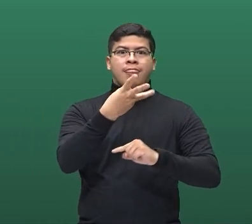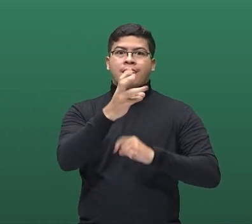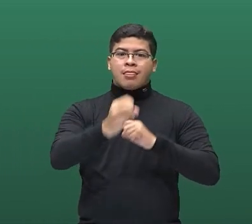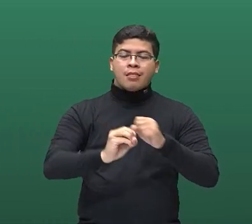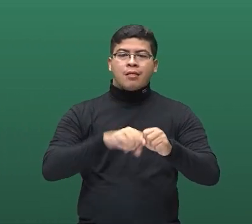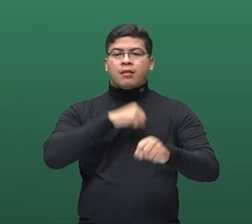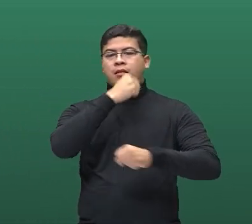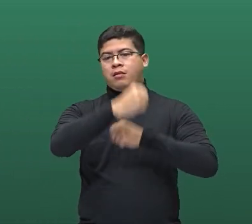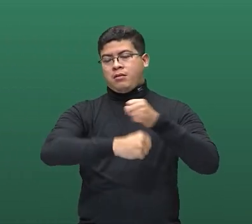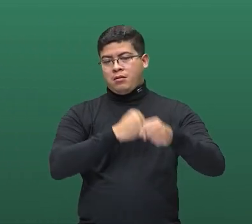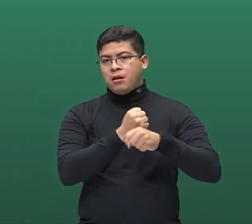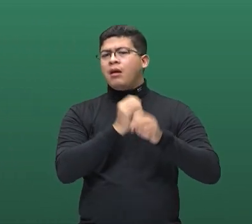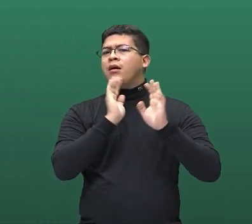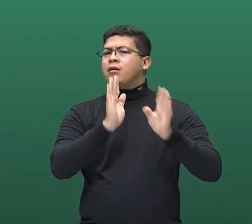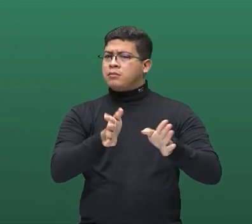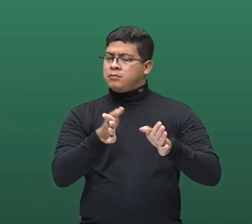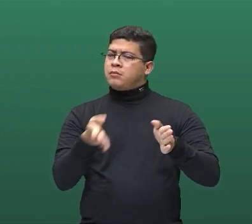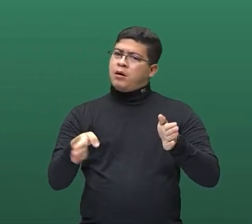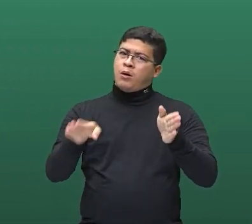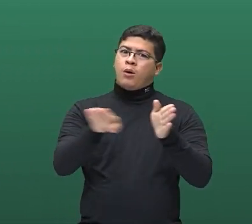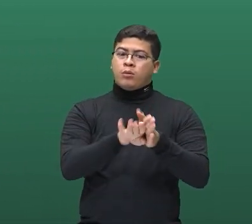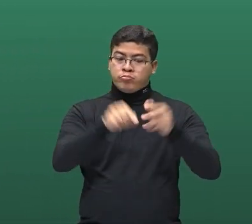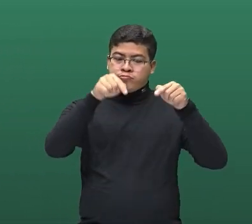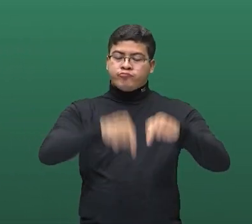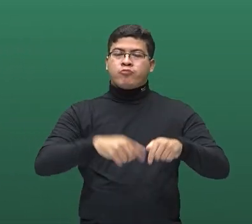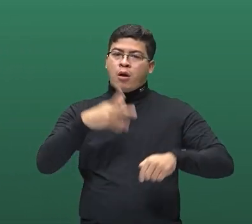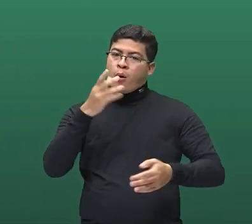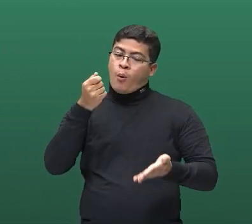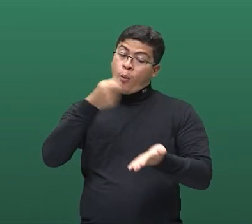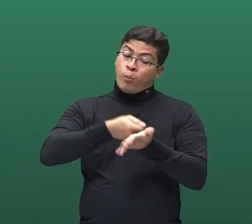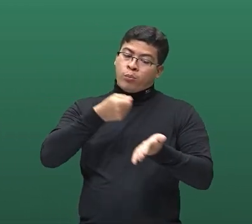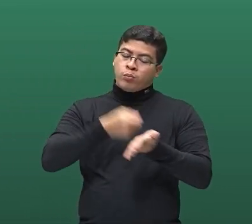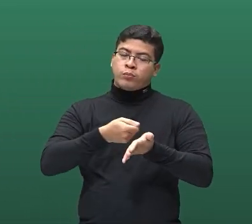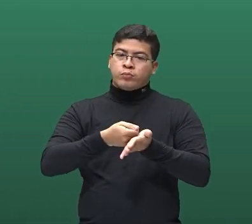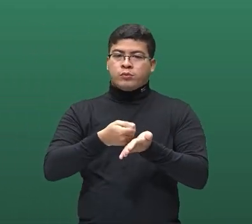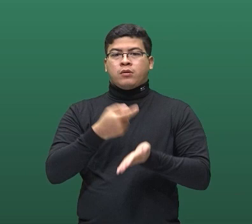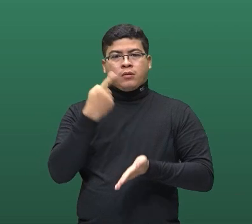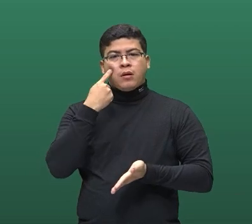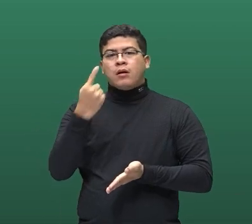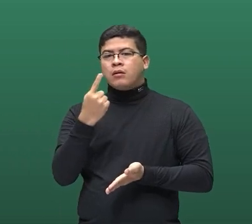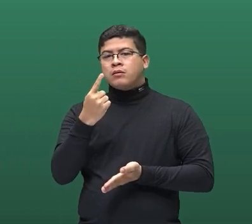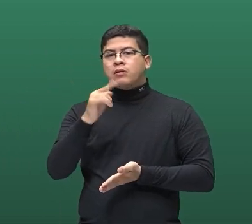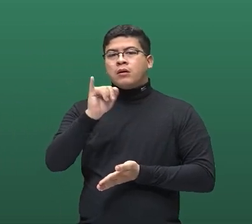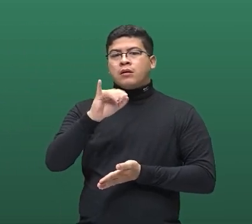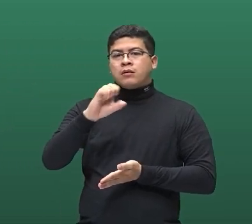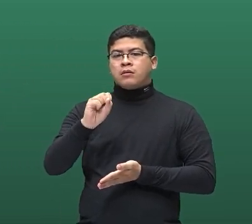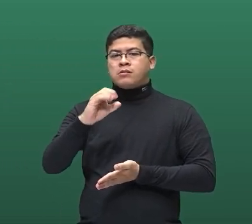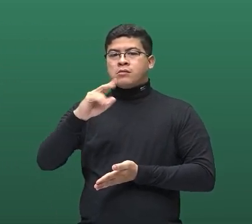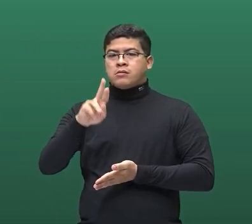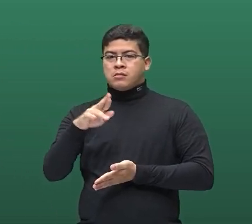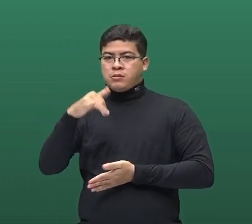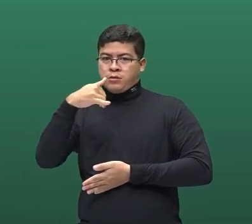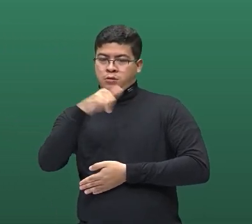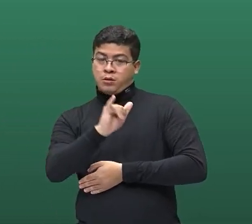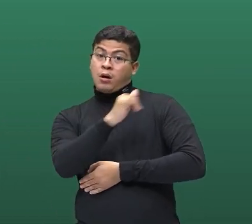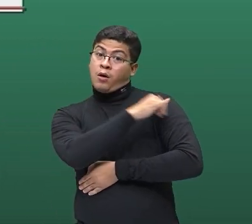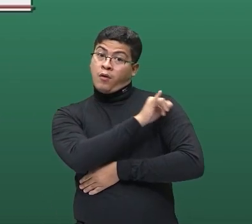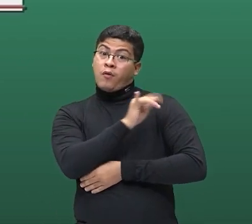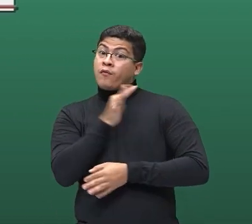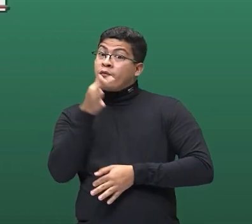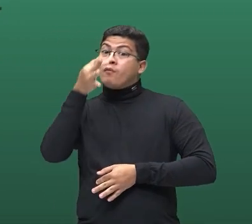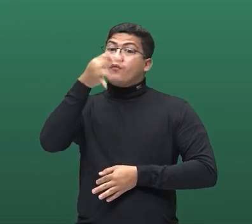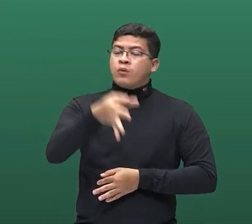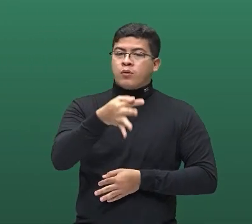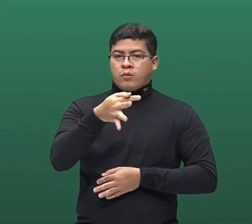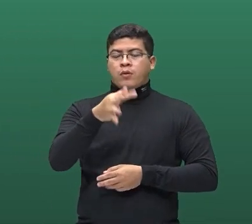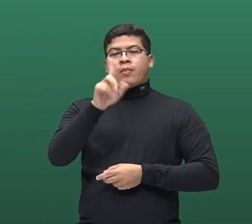anos, a vacina contra a varíola se tornou obrigatória. O Instituto Soroterápico do Rio de Janeiro, Futuro Fiocruz, e o